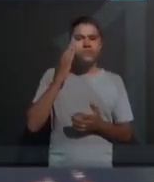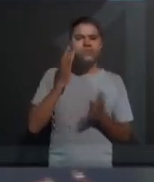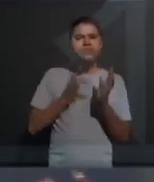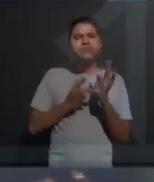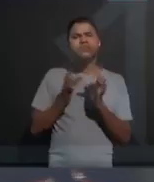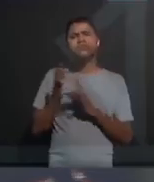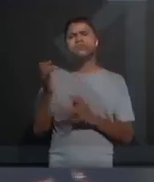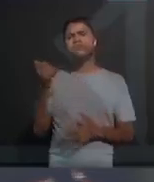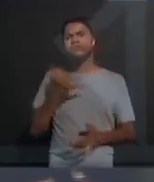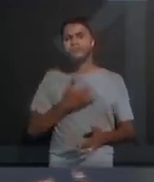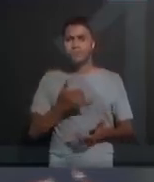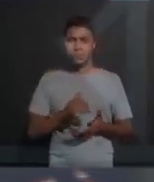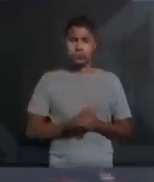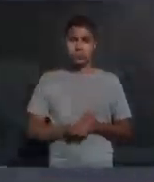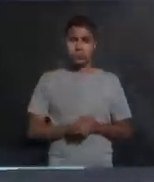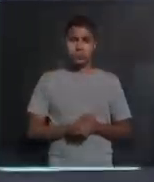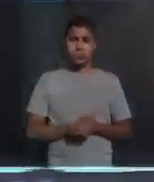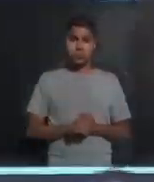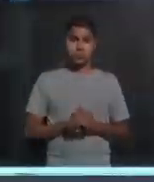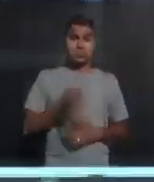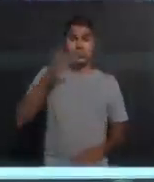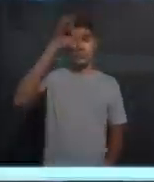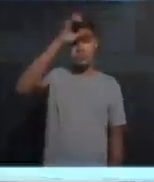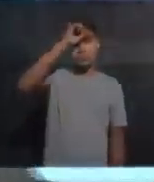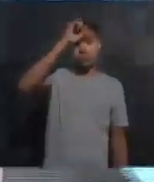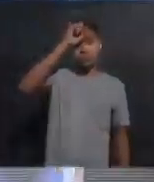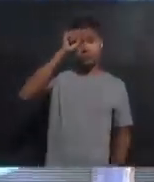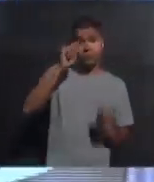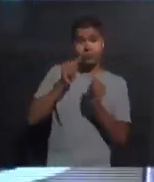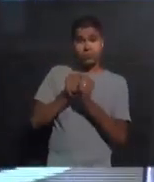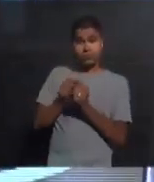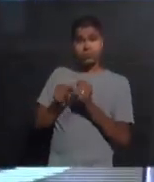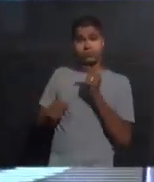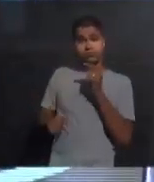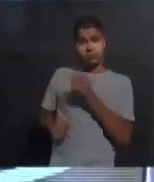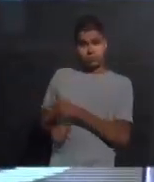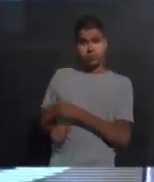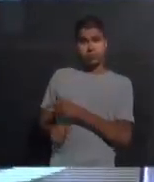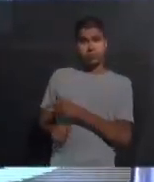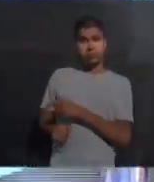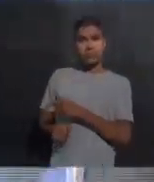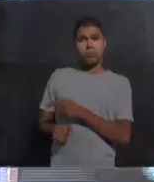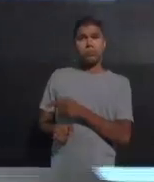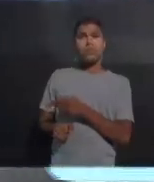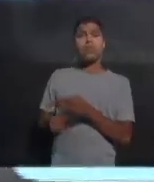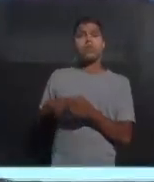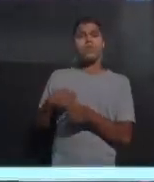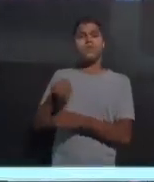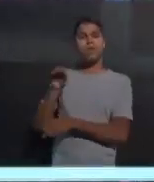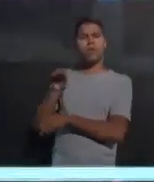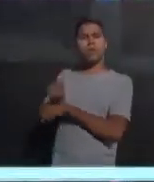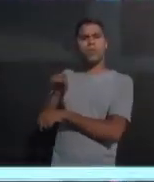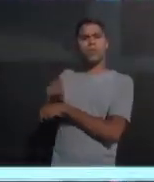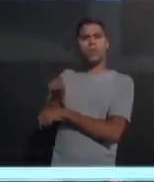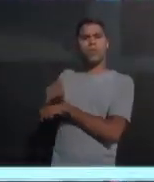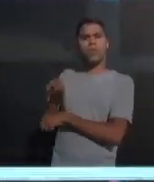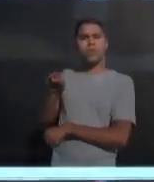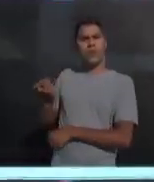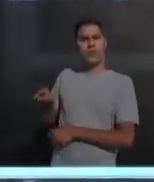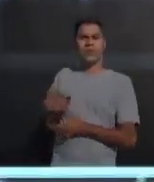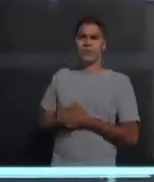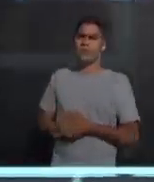falou comigo que além de eu aprender com ela eu vou cuidar dela